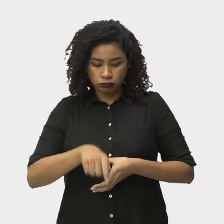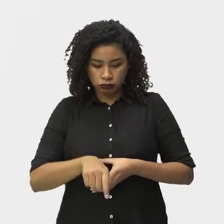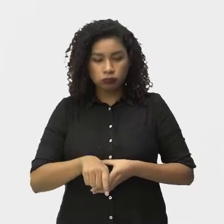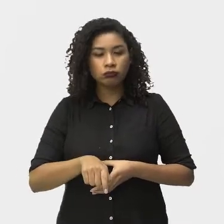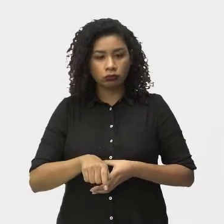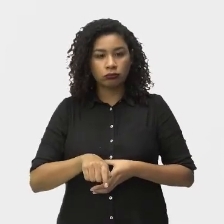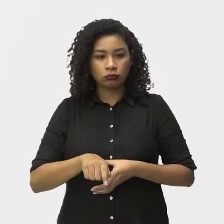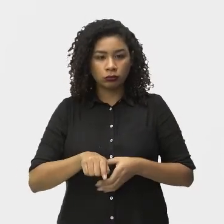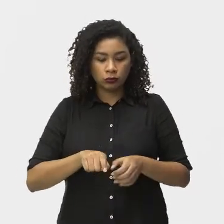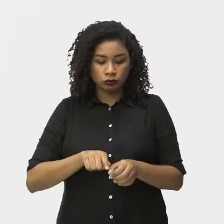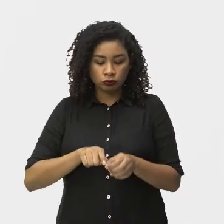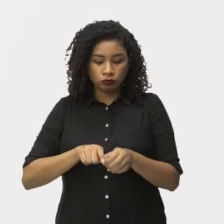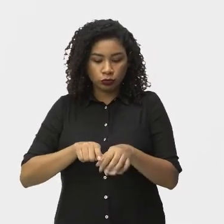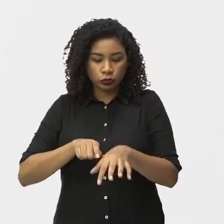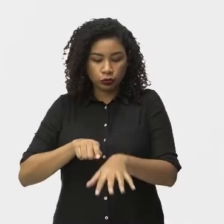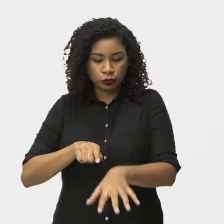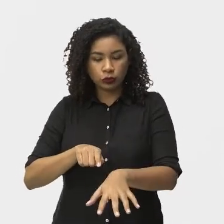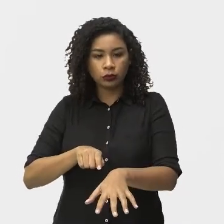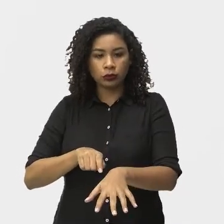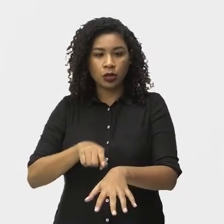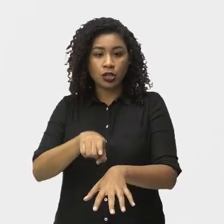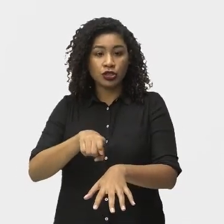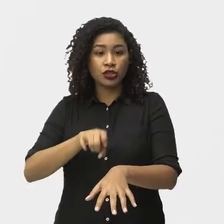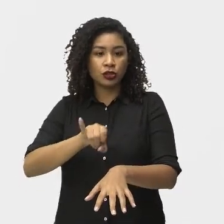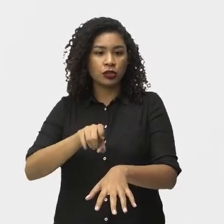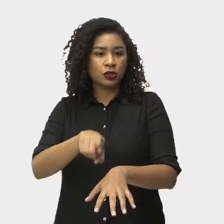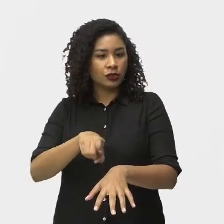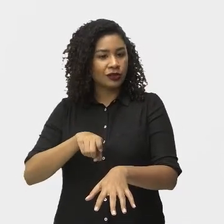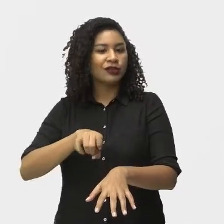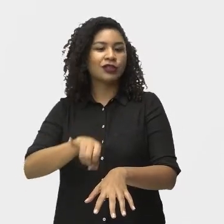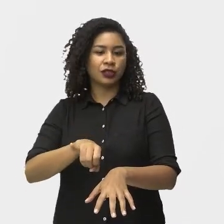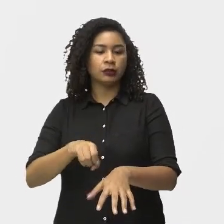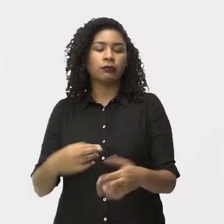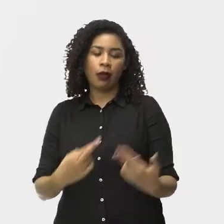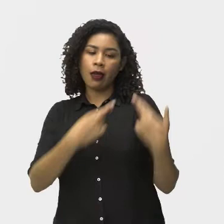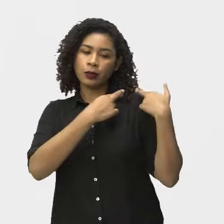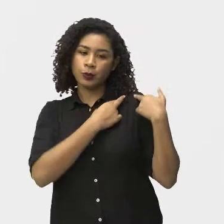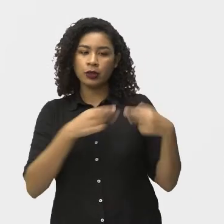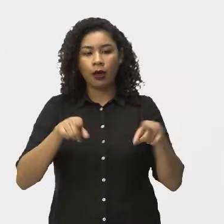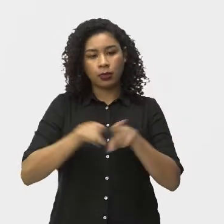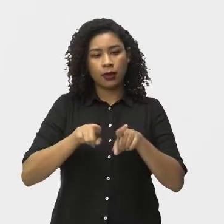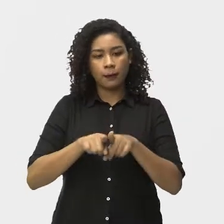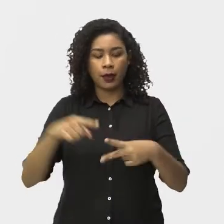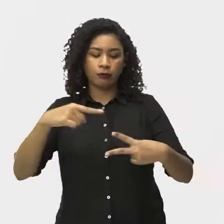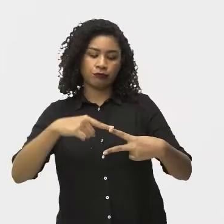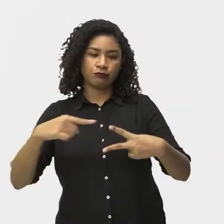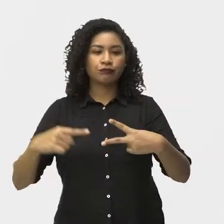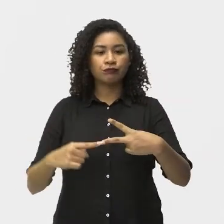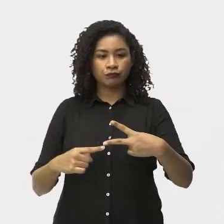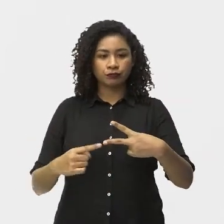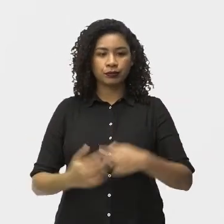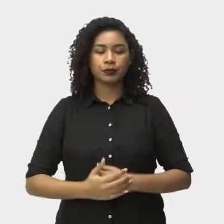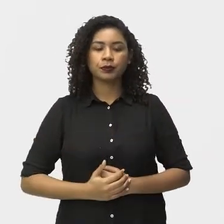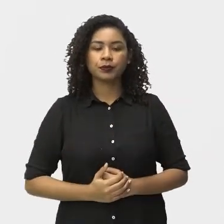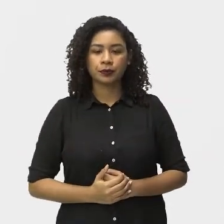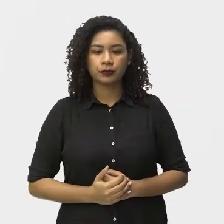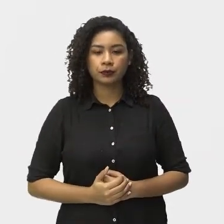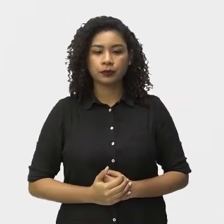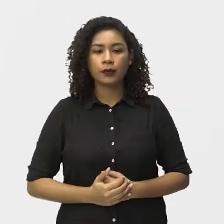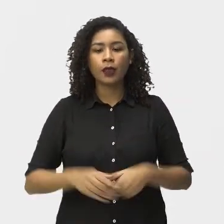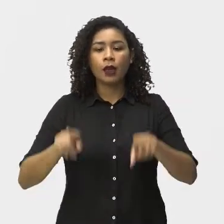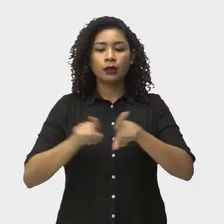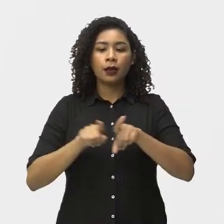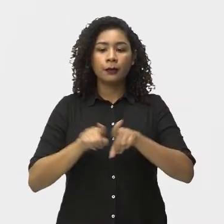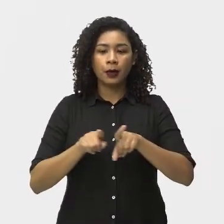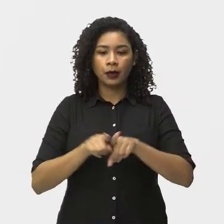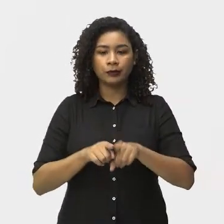ela é um canal interno ali do pênis, então ela vai ser responsável também pela excreção. O pênis também vai ser responsável pela excreção, no caso. Além disso, olha lá,